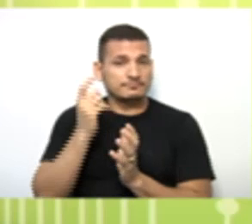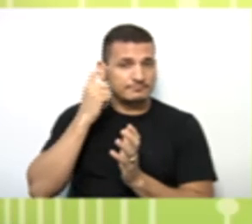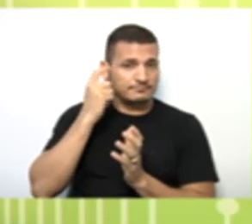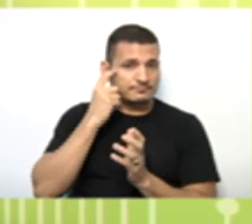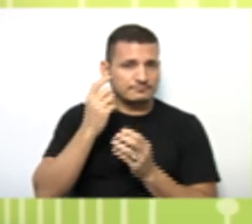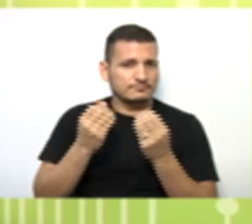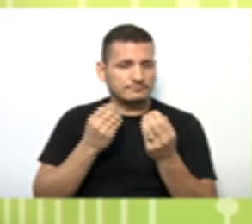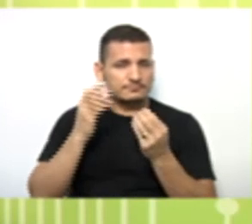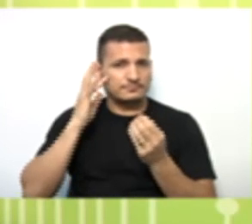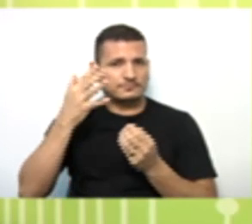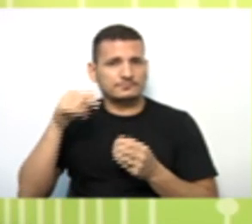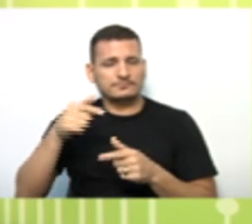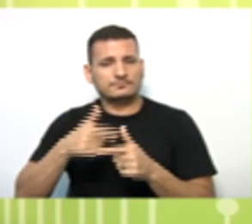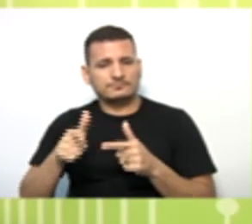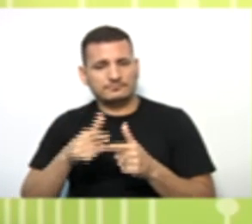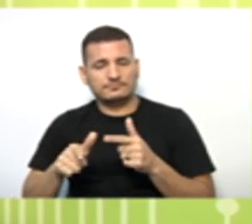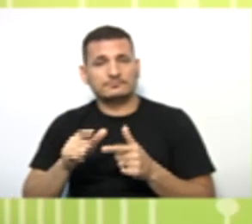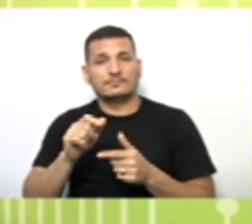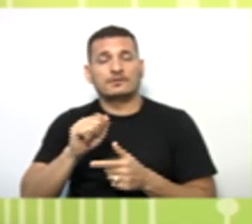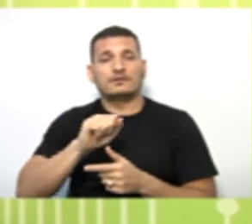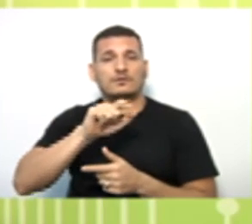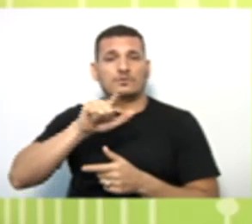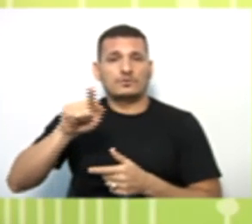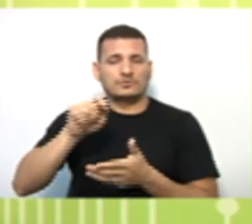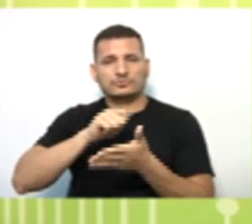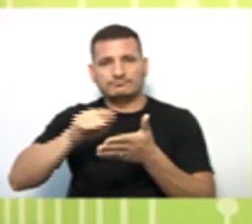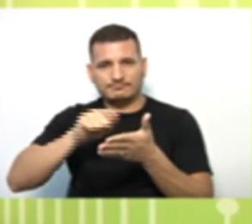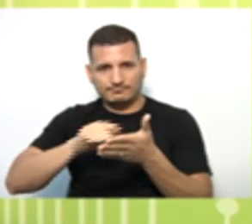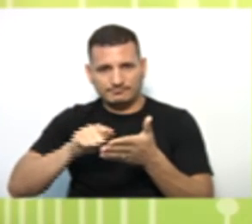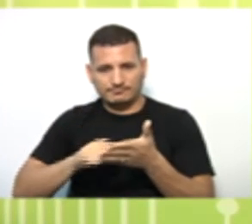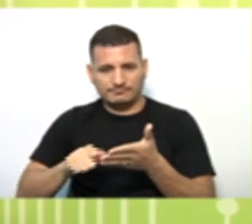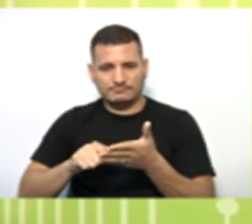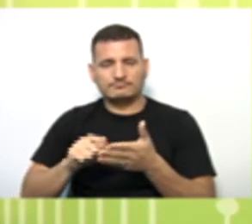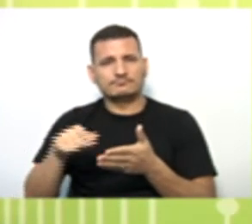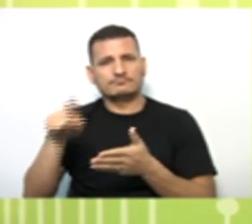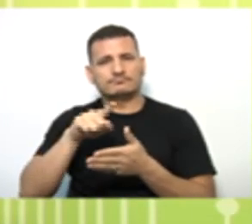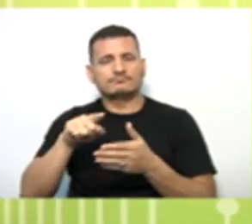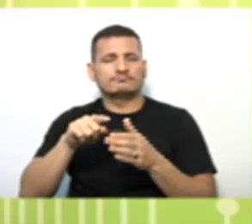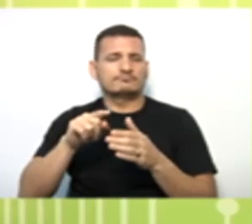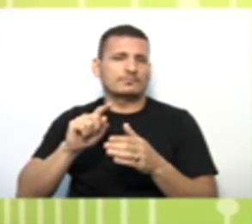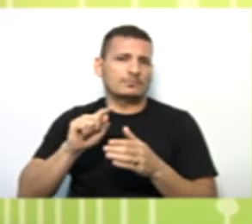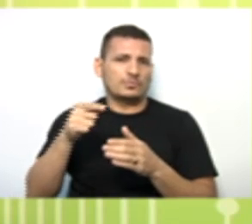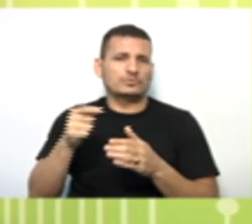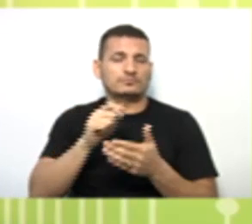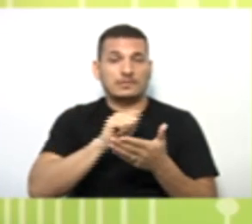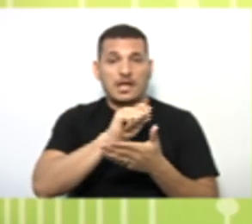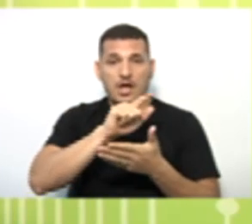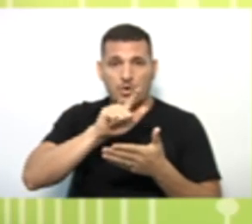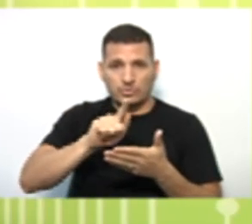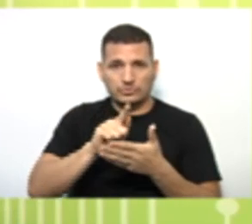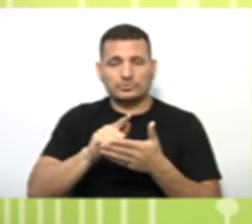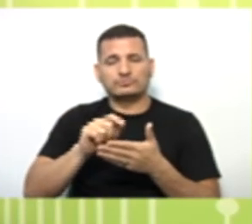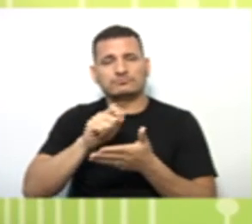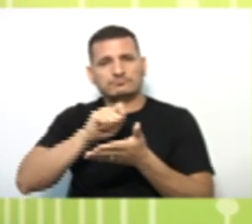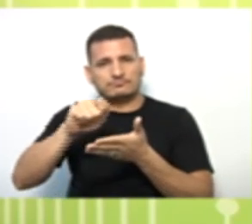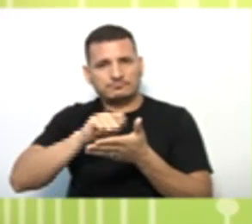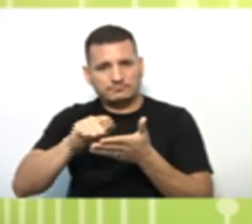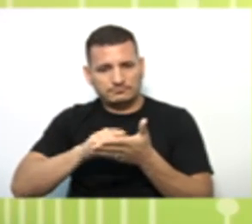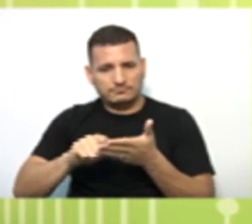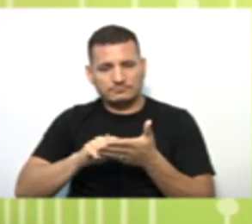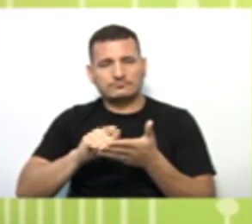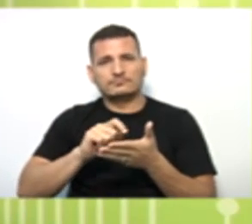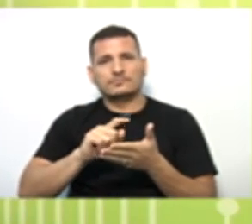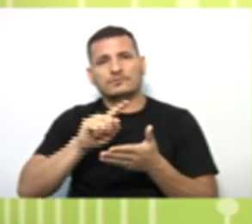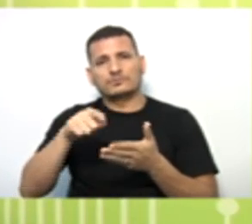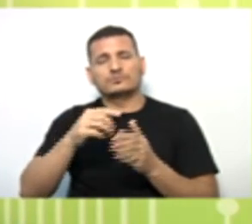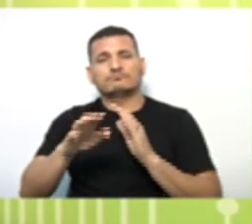pensar na solução desse problema em forma de algoritmo, tá? E vocês vão escrever posteriormente esses algoritmos em pseudocódigo, tá? E mandar